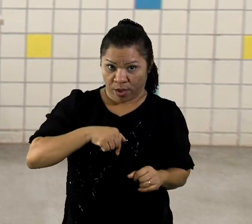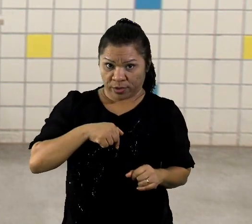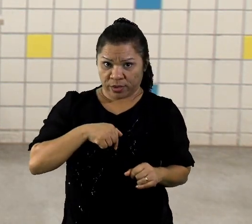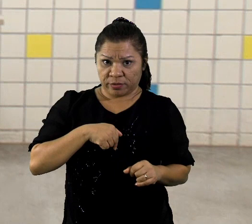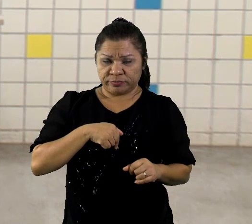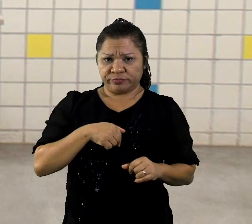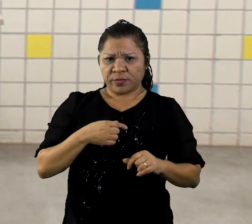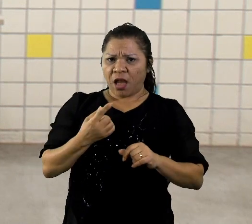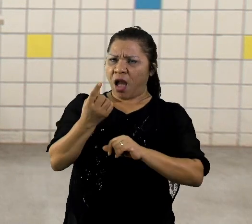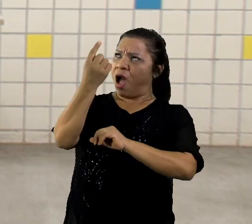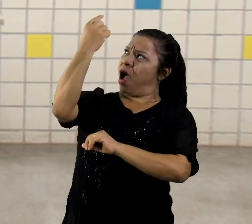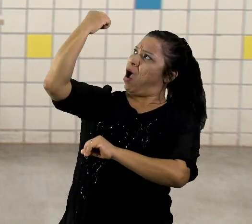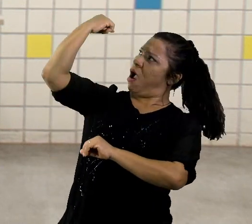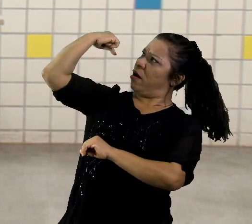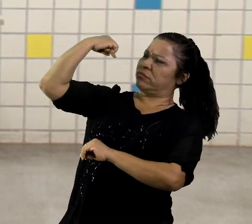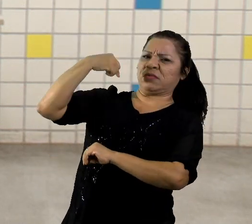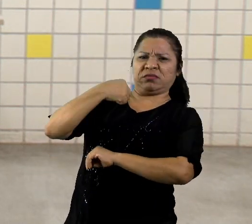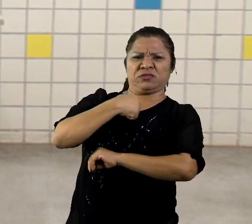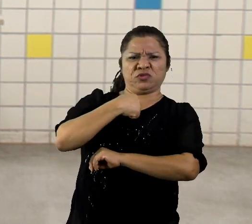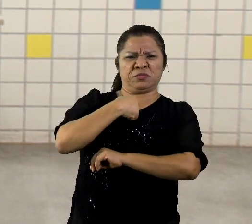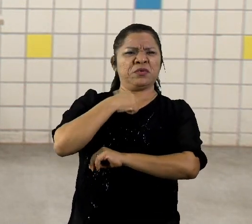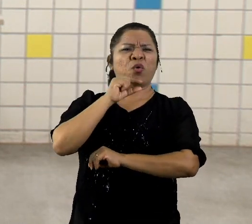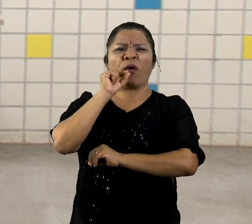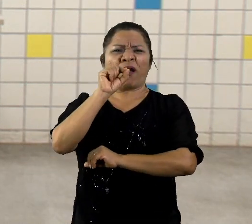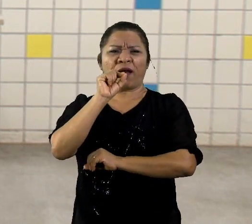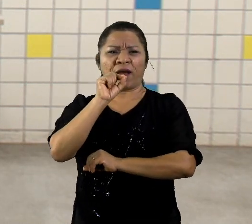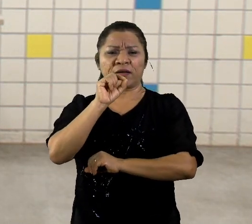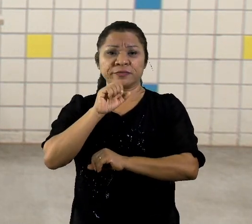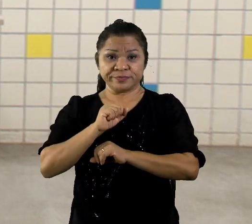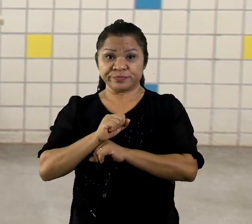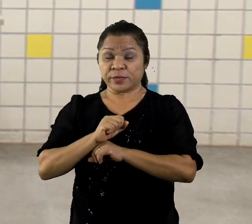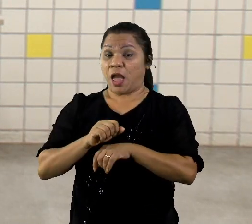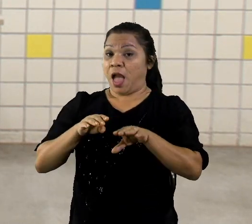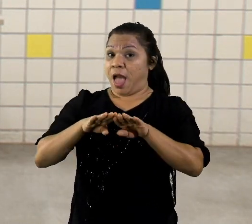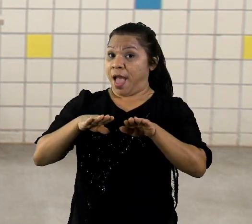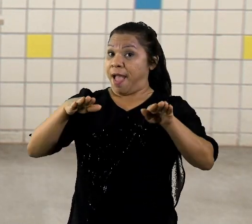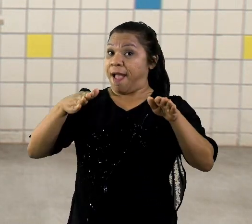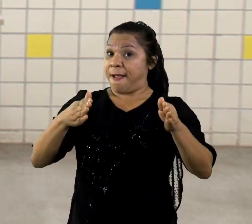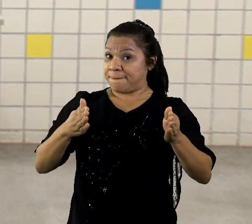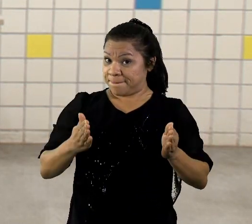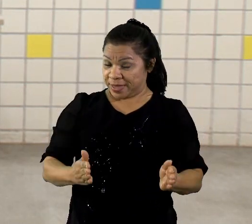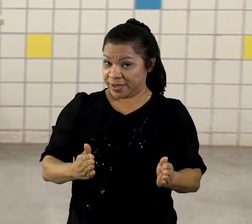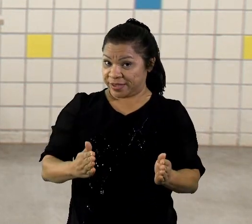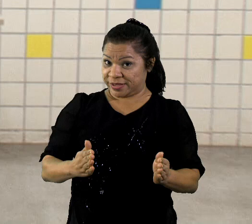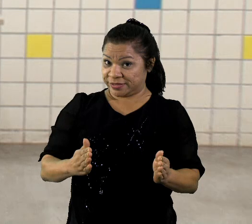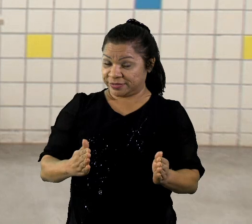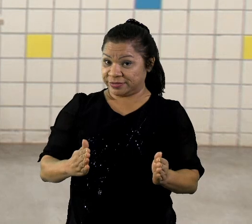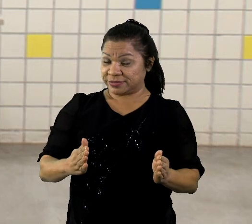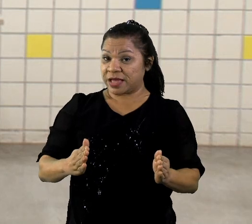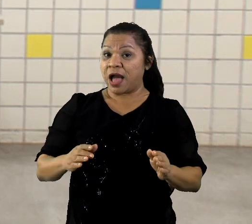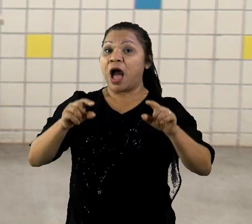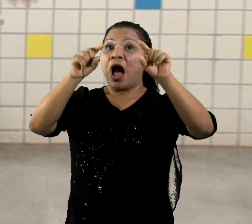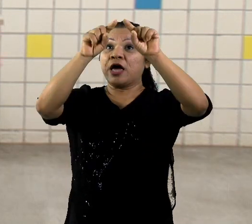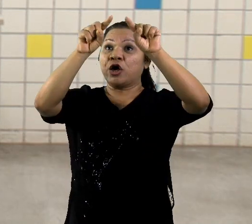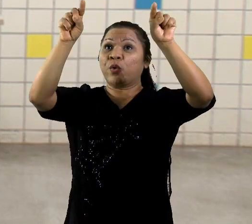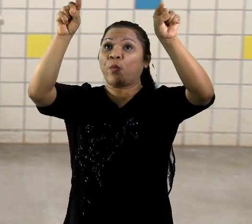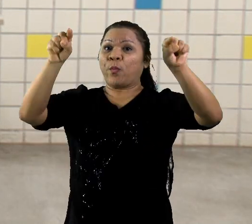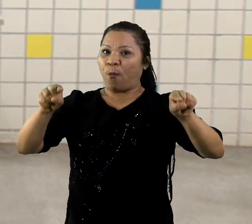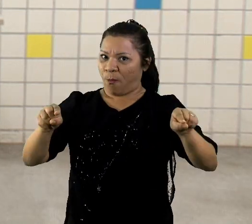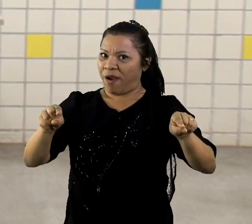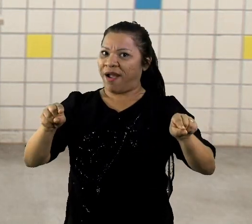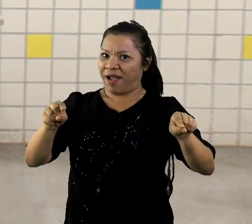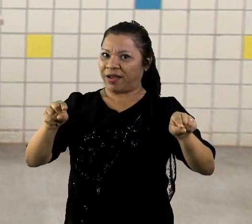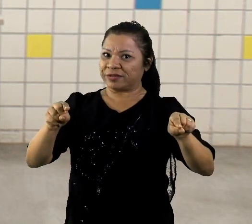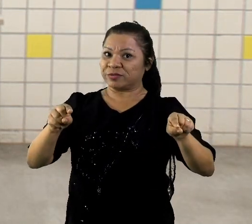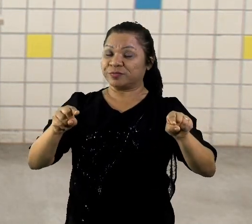mim? Olha, identifique aí. Está atrás de mim a mesa e o quadro. E na minha frente, quem